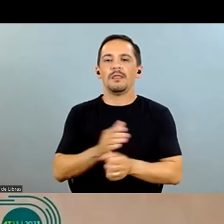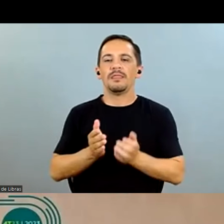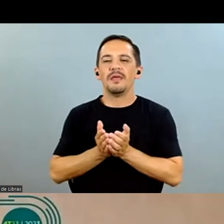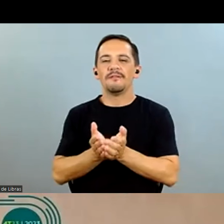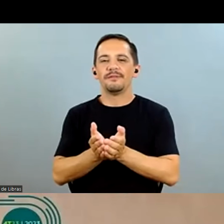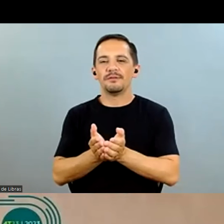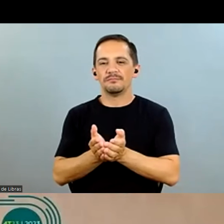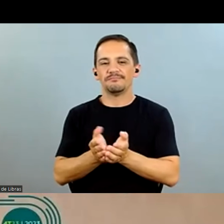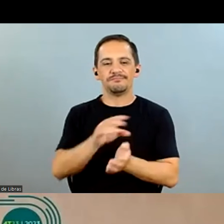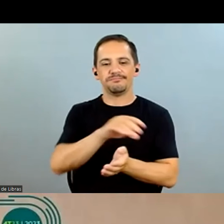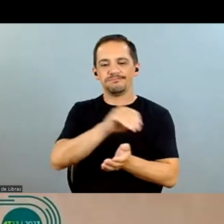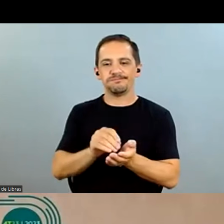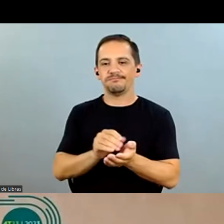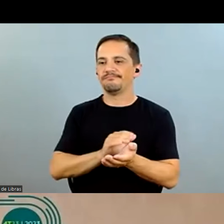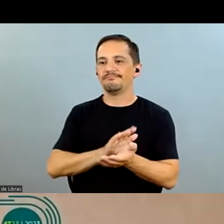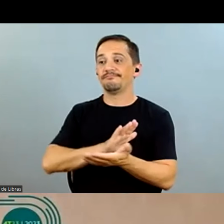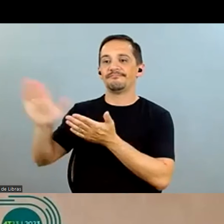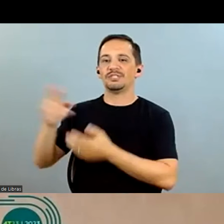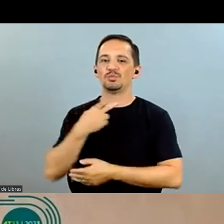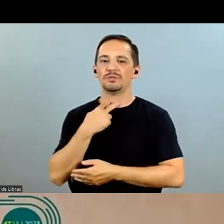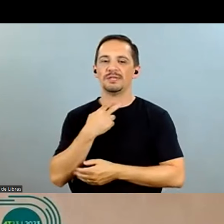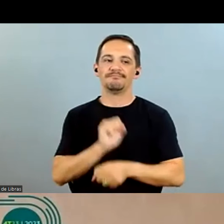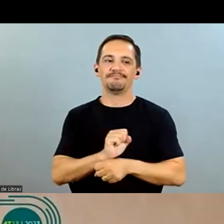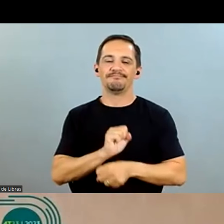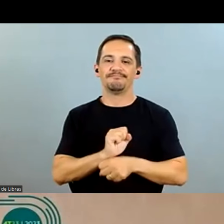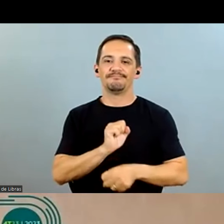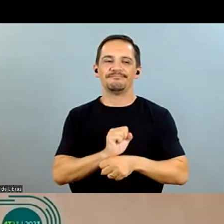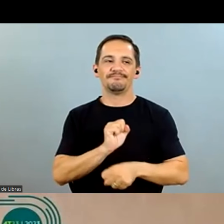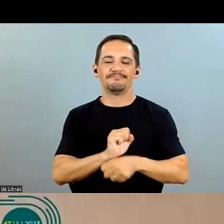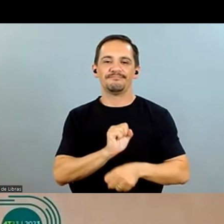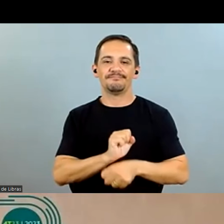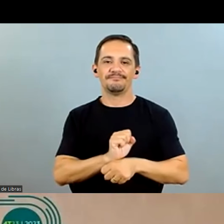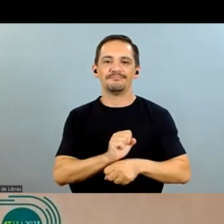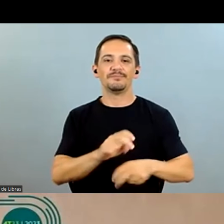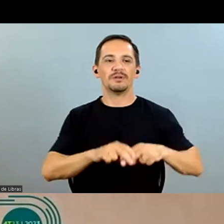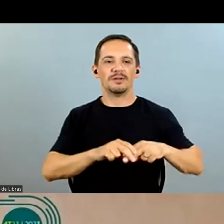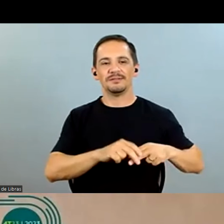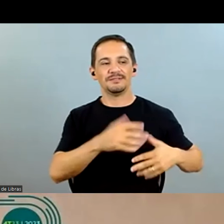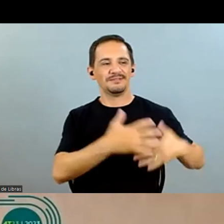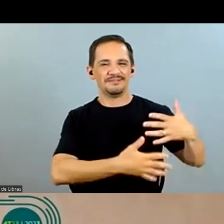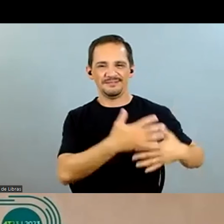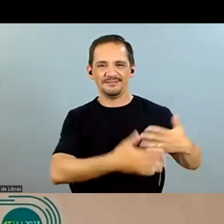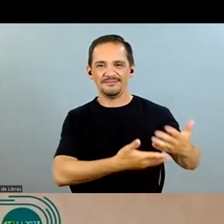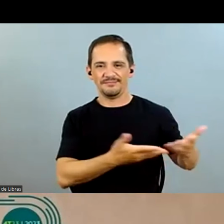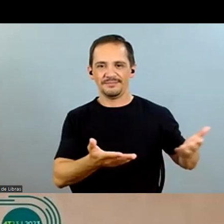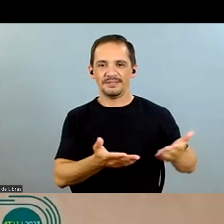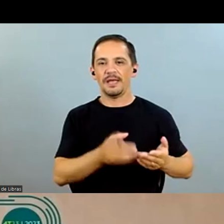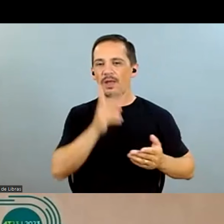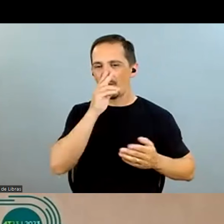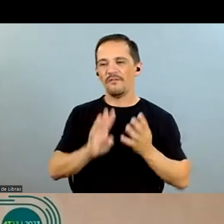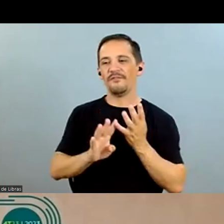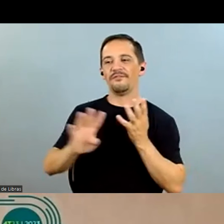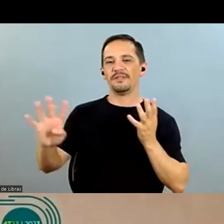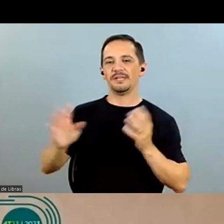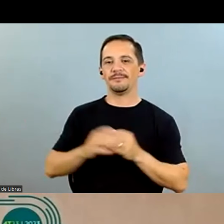embarca e vai embarcando de um mês pro outro isso aconteceu com vários exportadores né E aí deu um congestionamento no porto e leva Uns 90